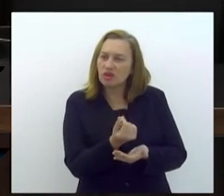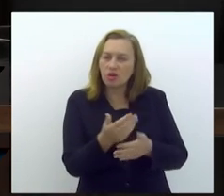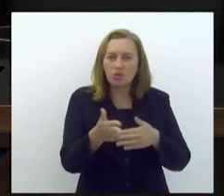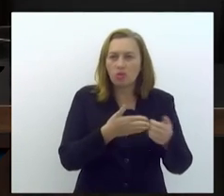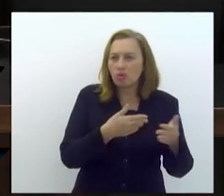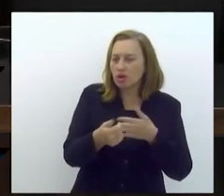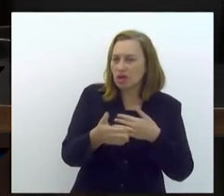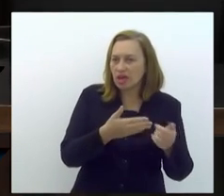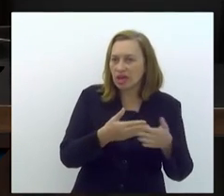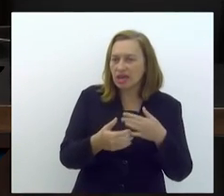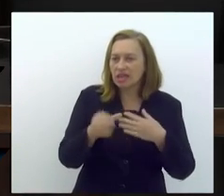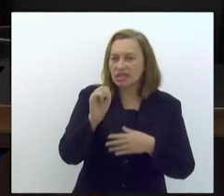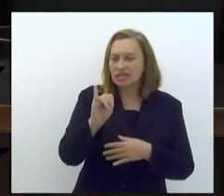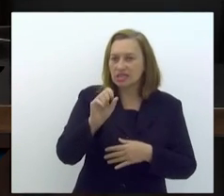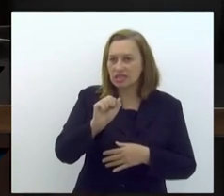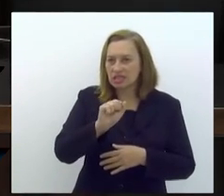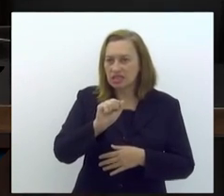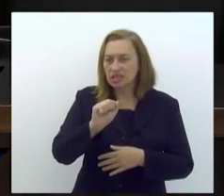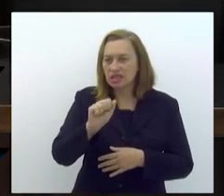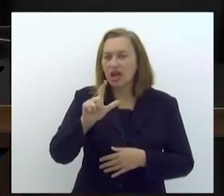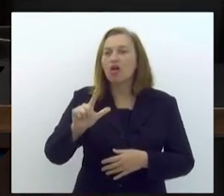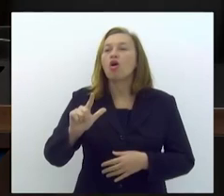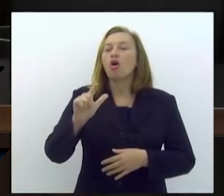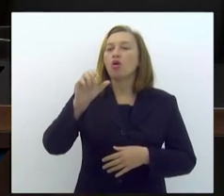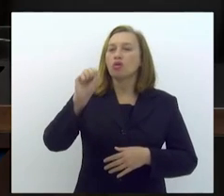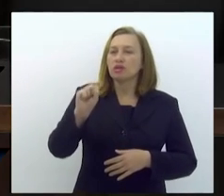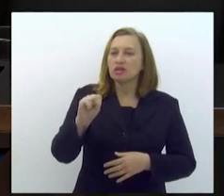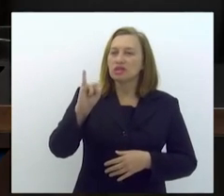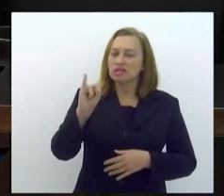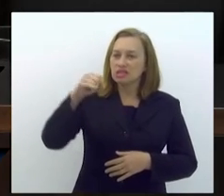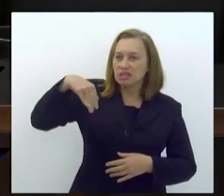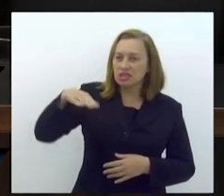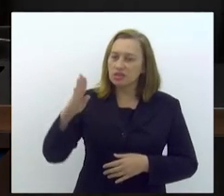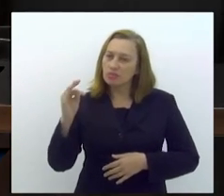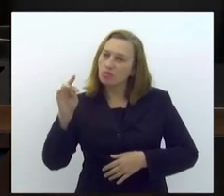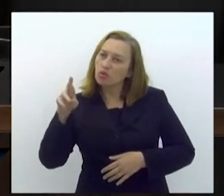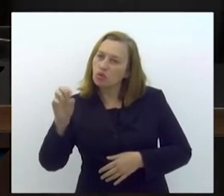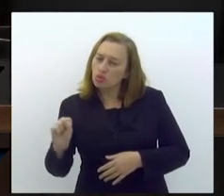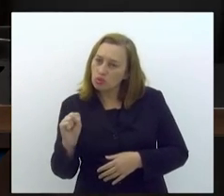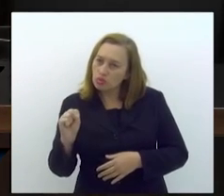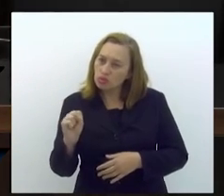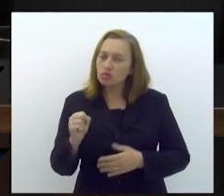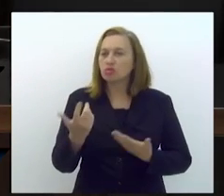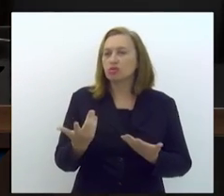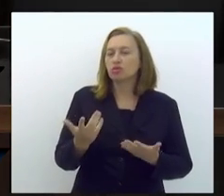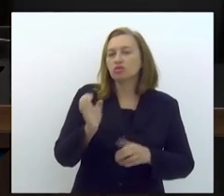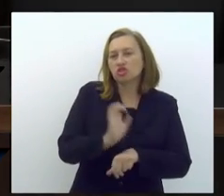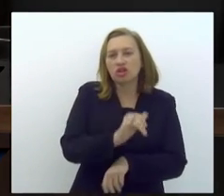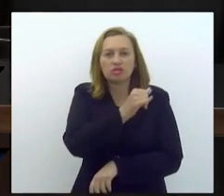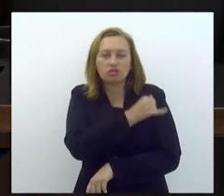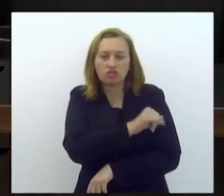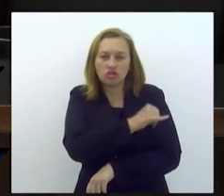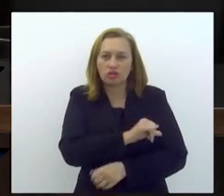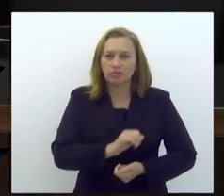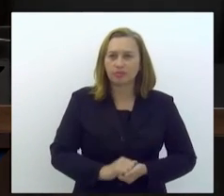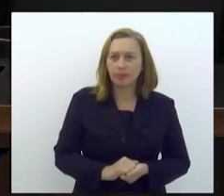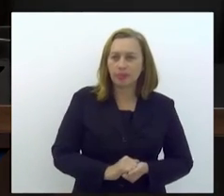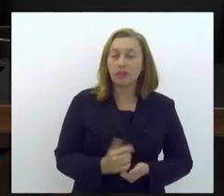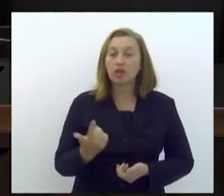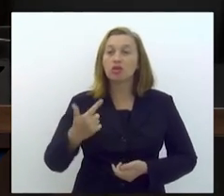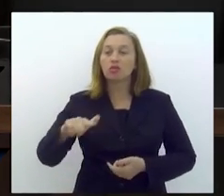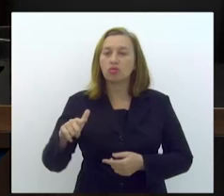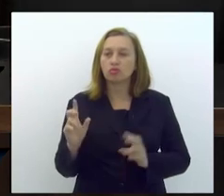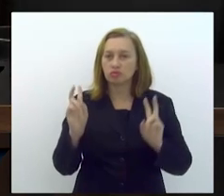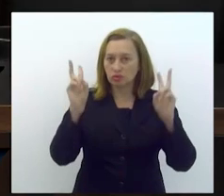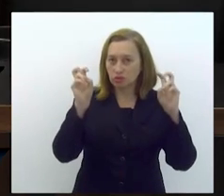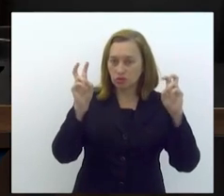ou símbolos públicos pelo Conselho Regional de despachantes documentalistas do Estado do Rio de Janeiro e da